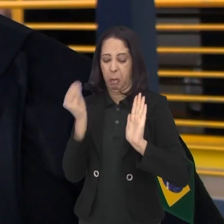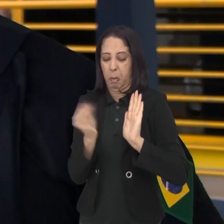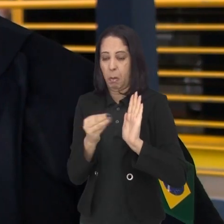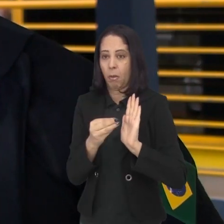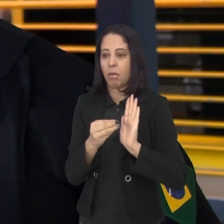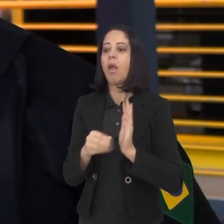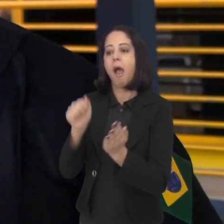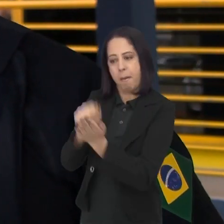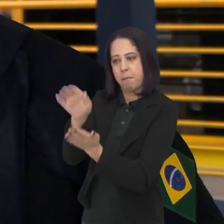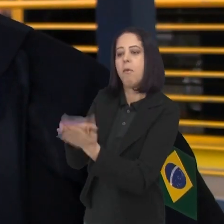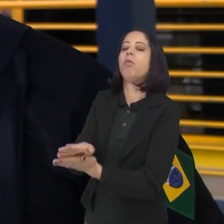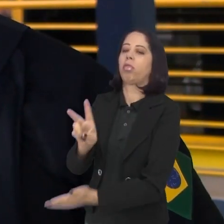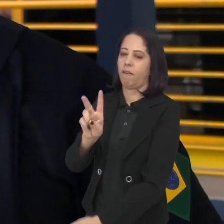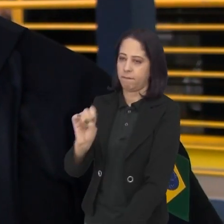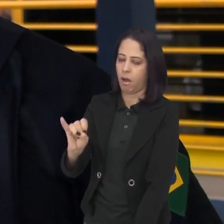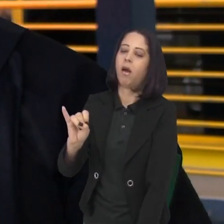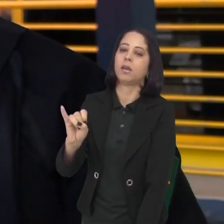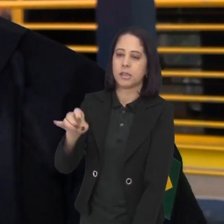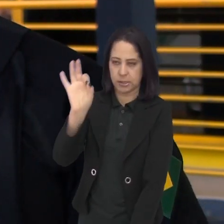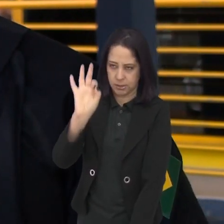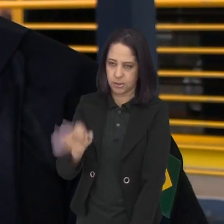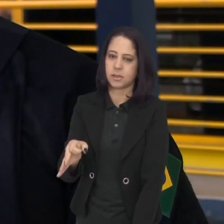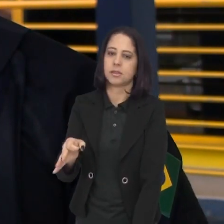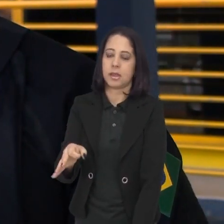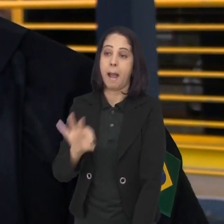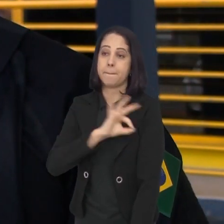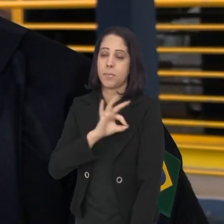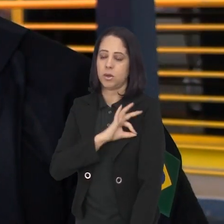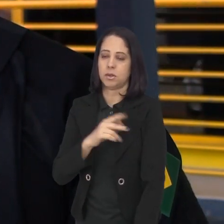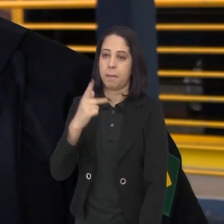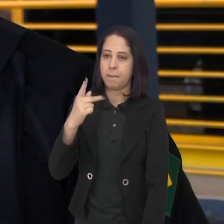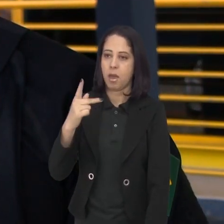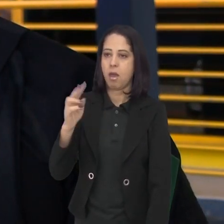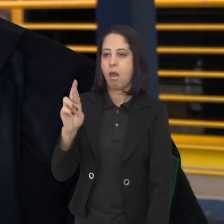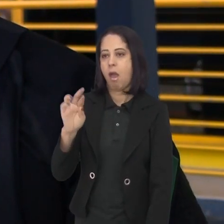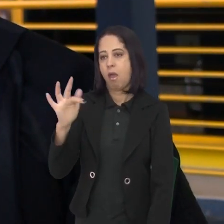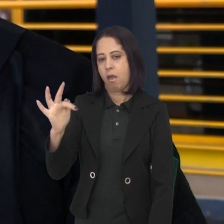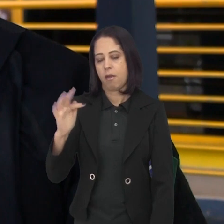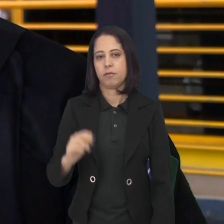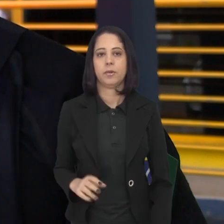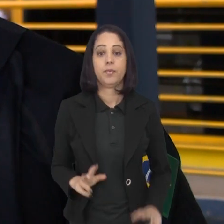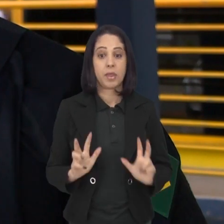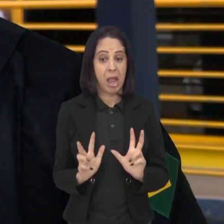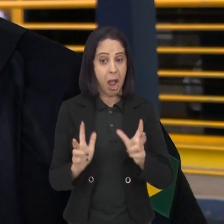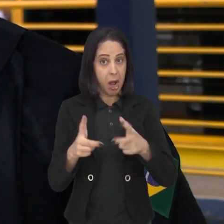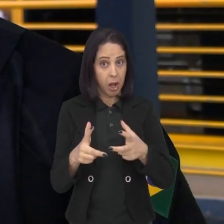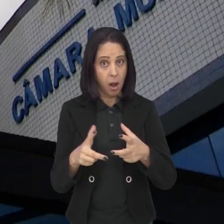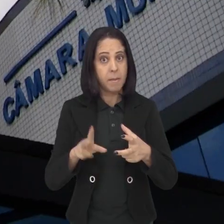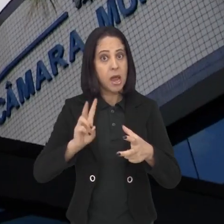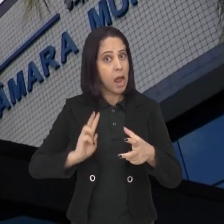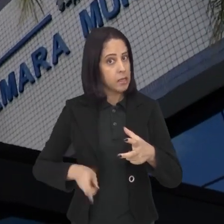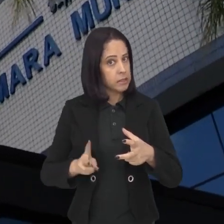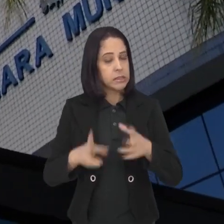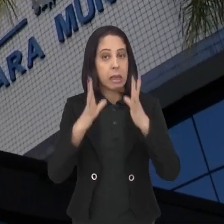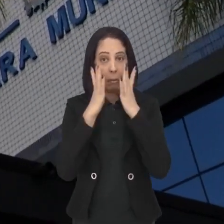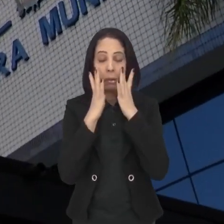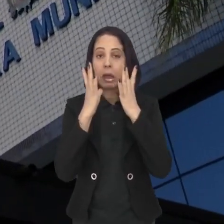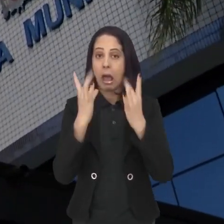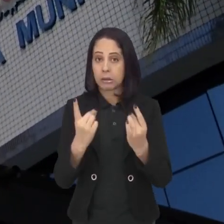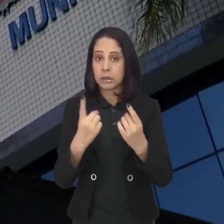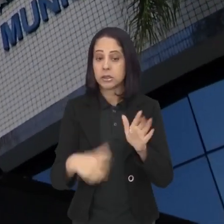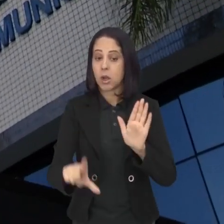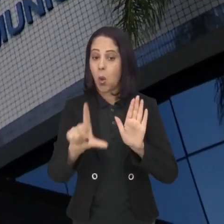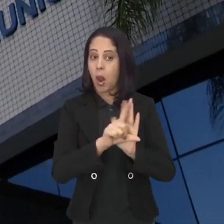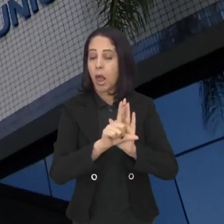ele poderá ser autuado pela sua conduta nesse momento que for flagrado pela Polícia Rodoviária Federal. A Câmara está